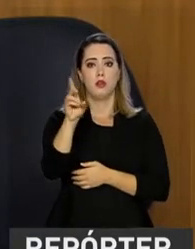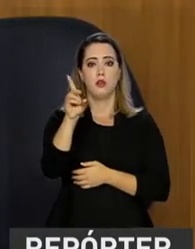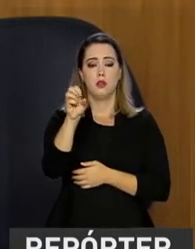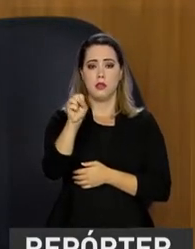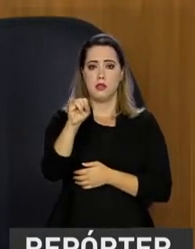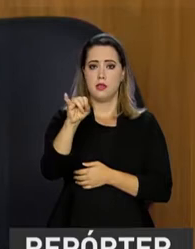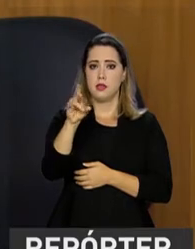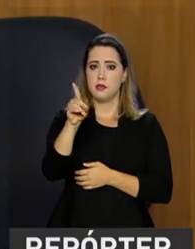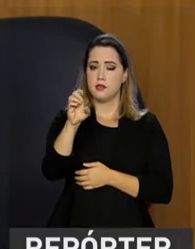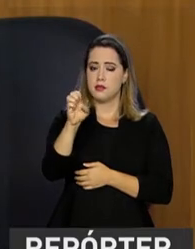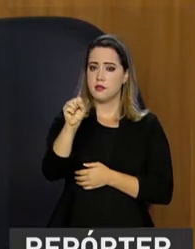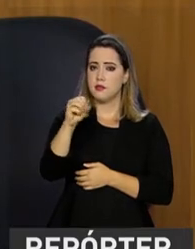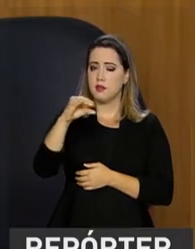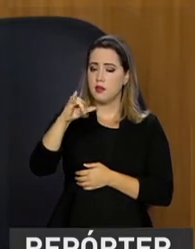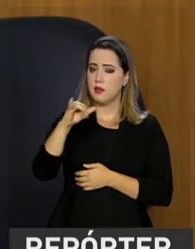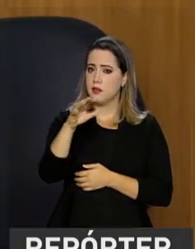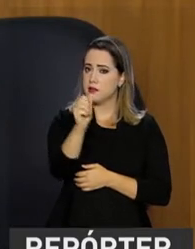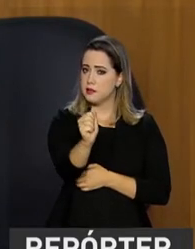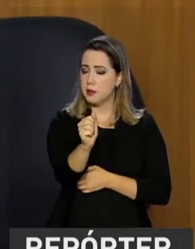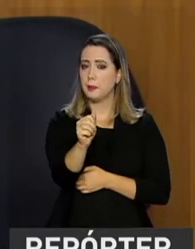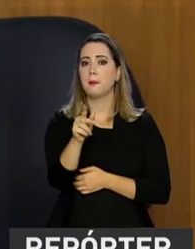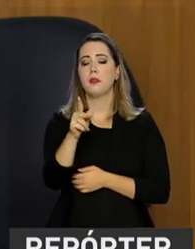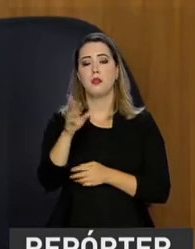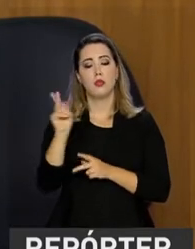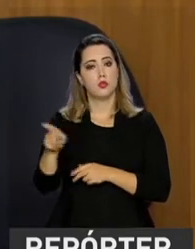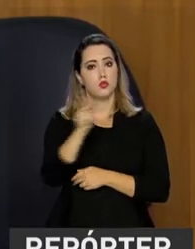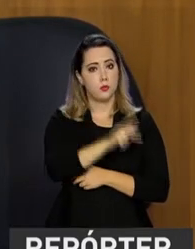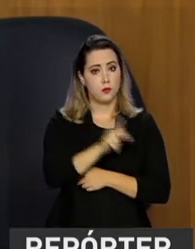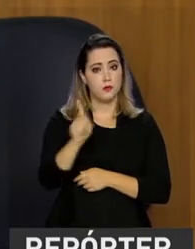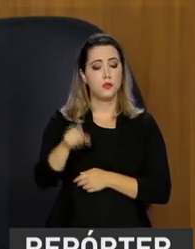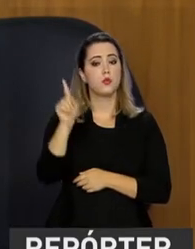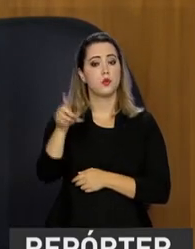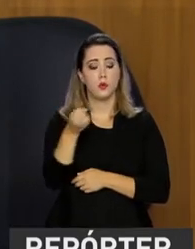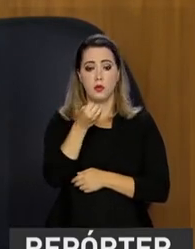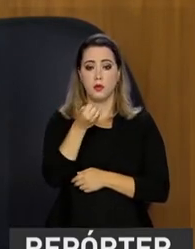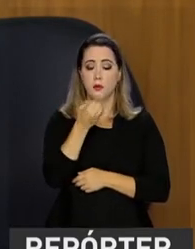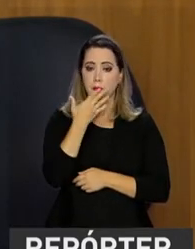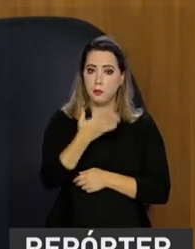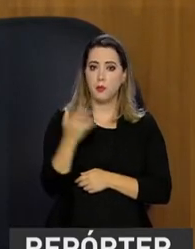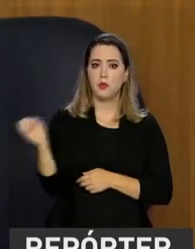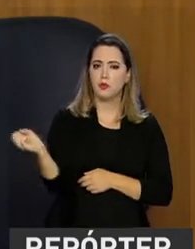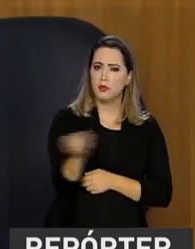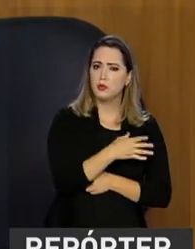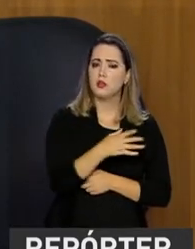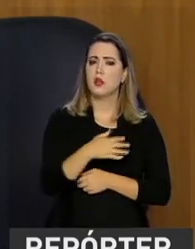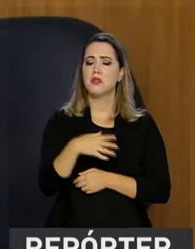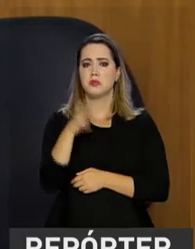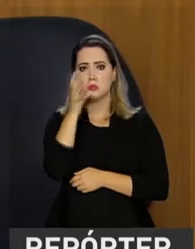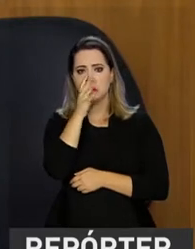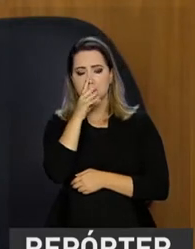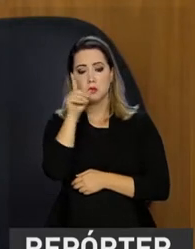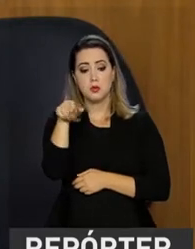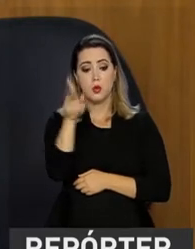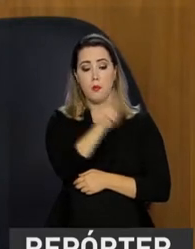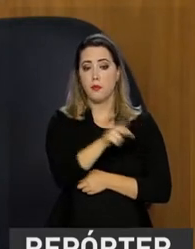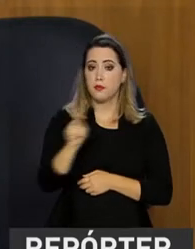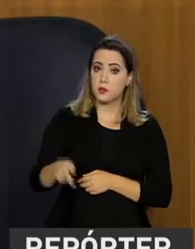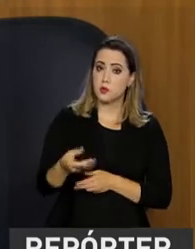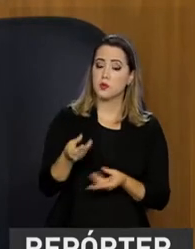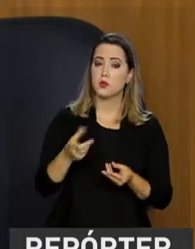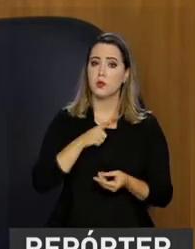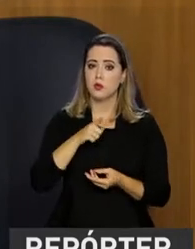ser uma novidade interessante inspirado inclusive na residência médica onde o professor terá